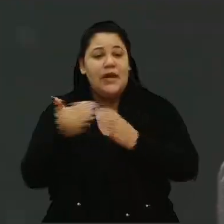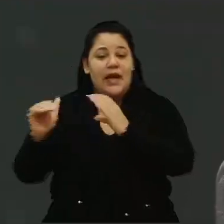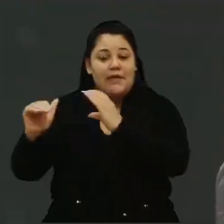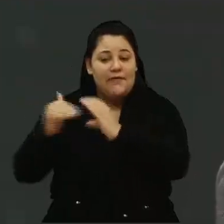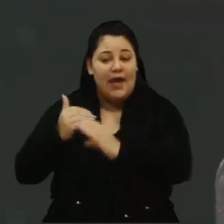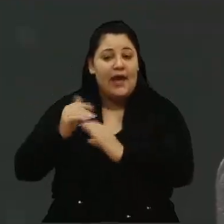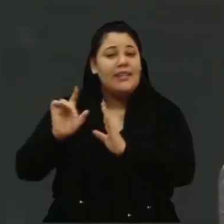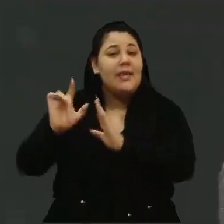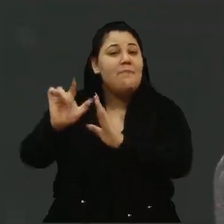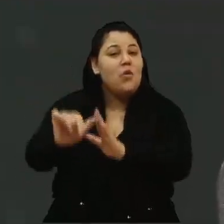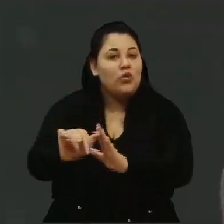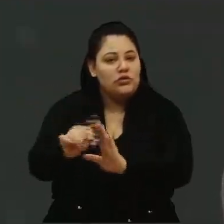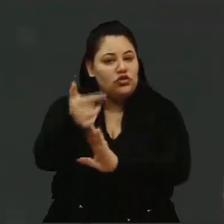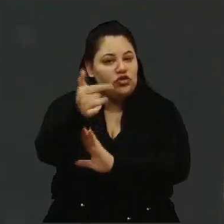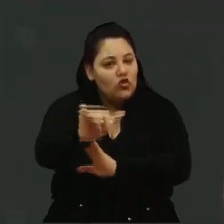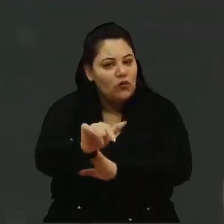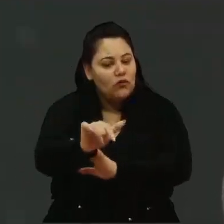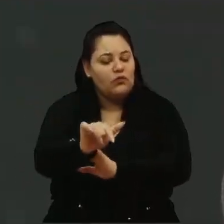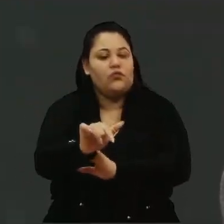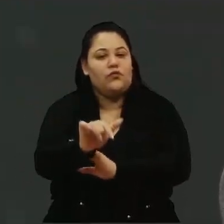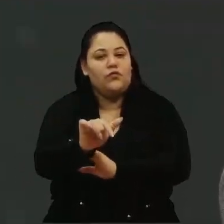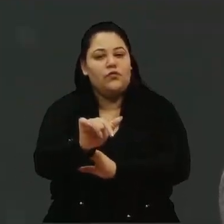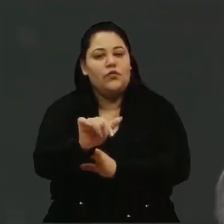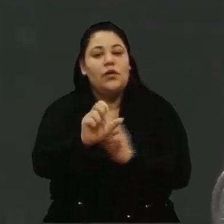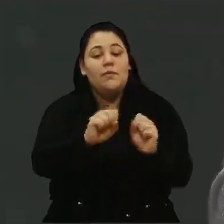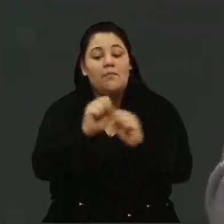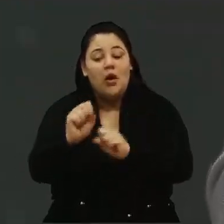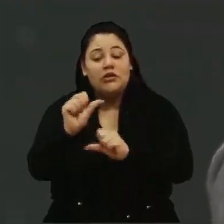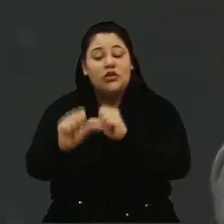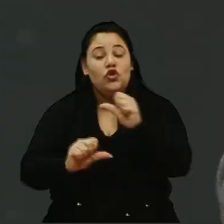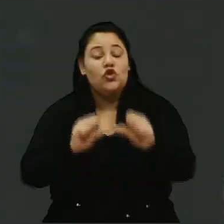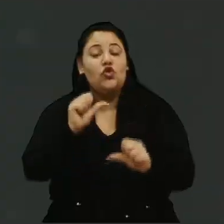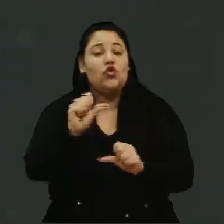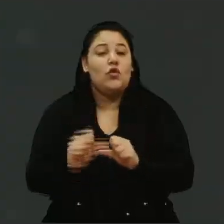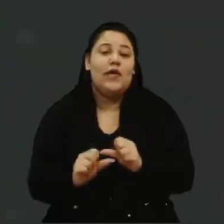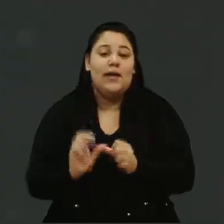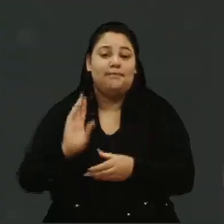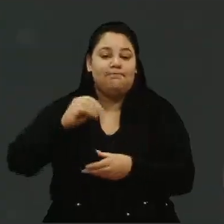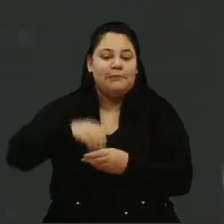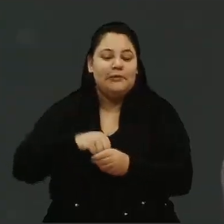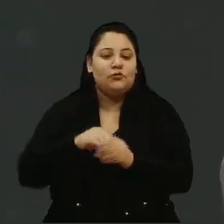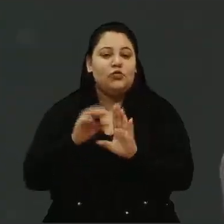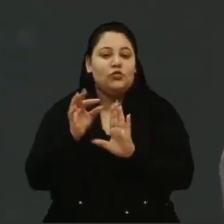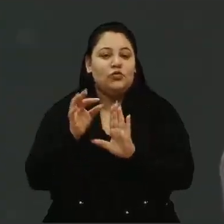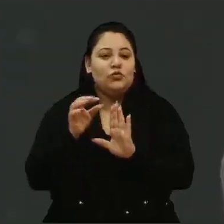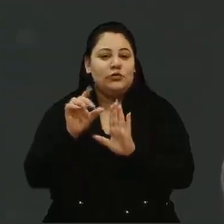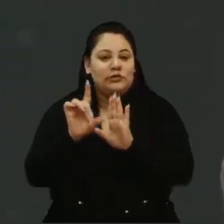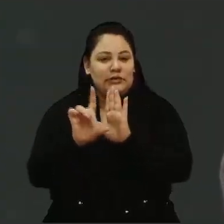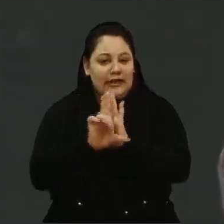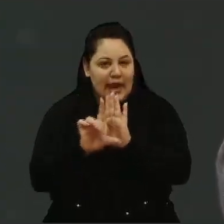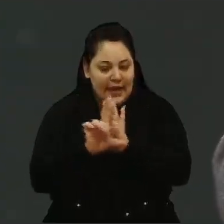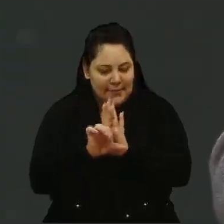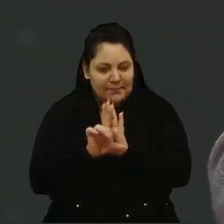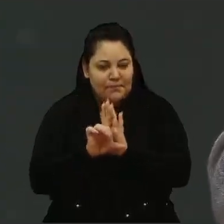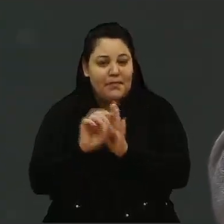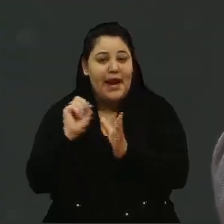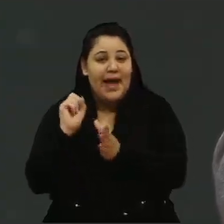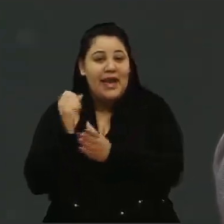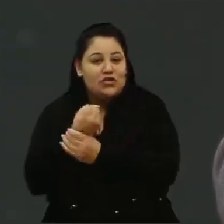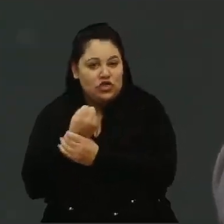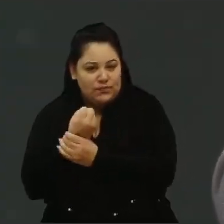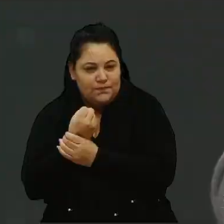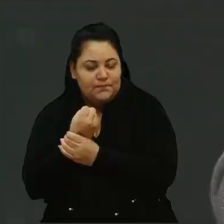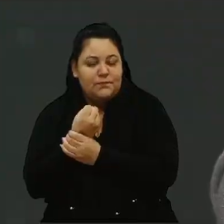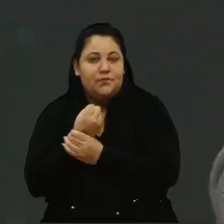que possa alterar e garantir que esses efeitos se deem de forma retroativa.